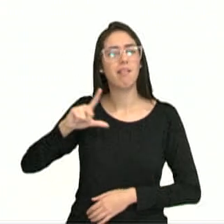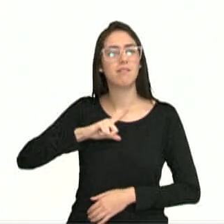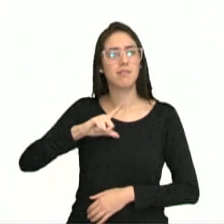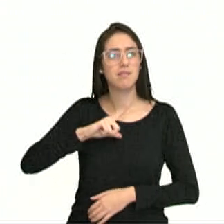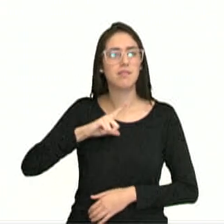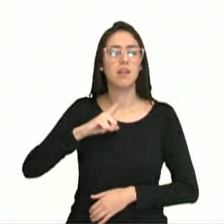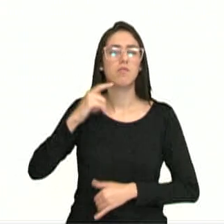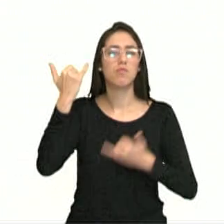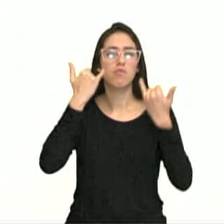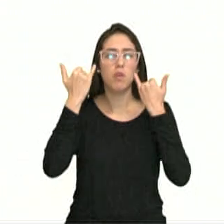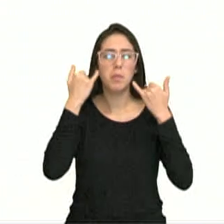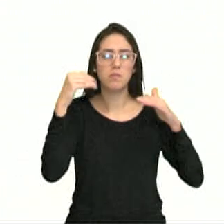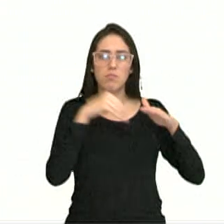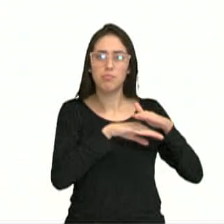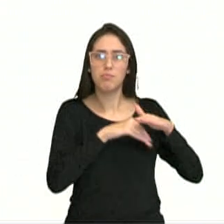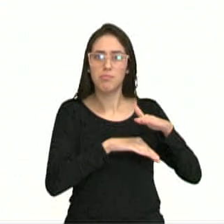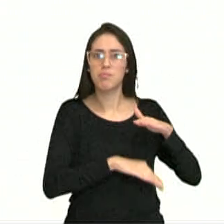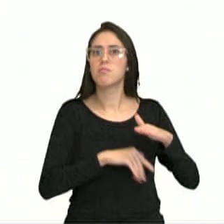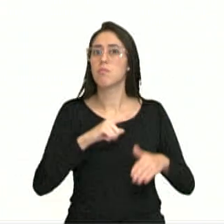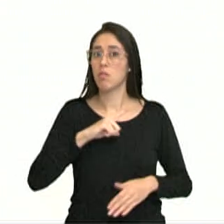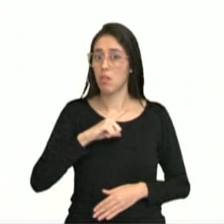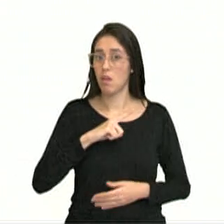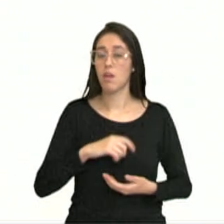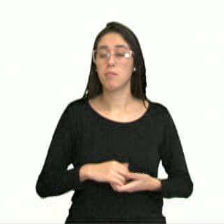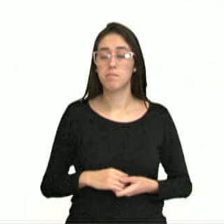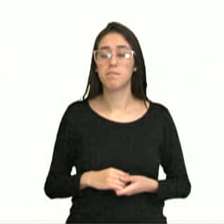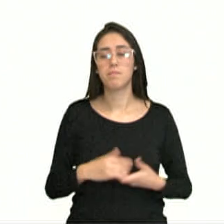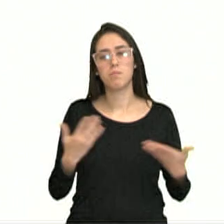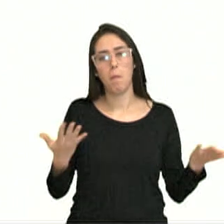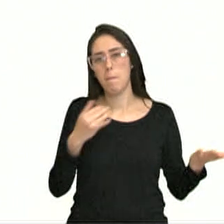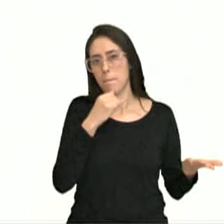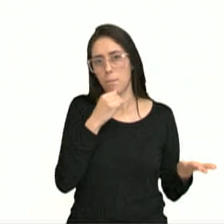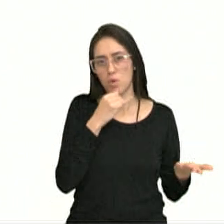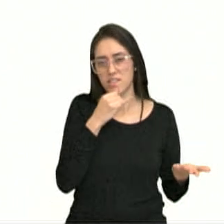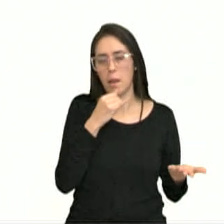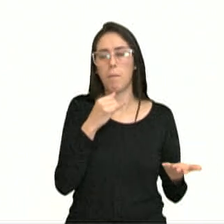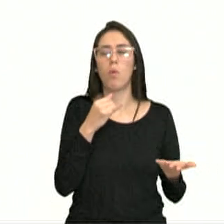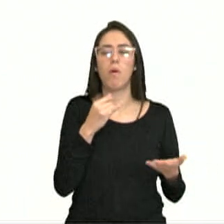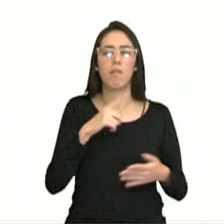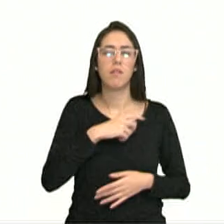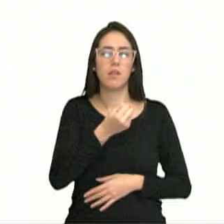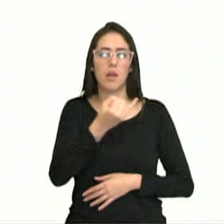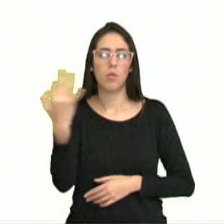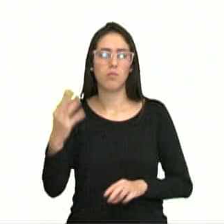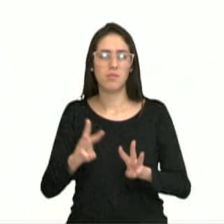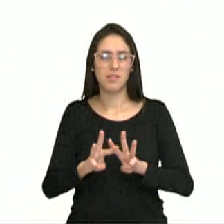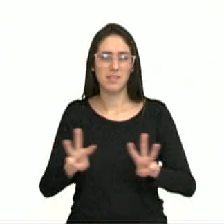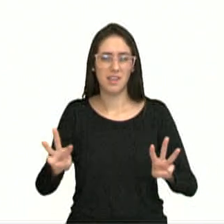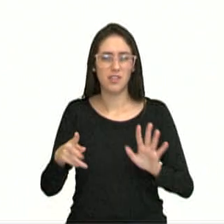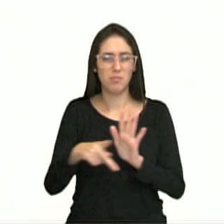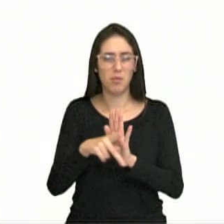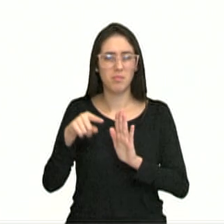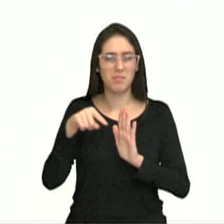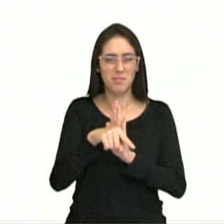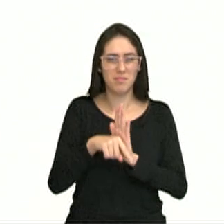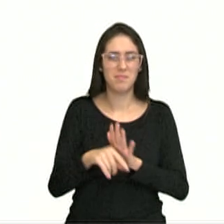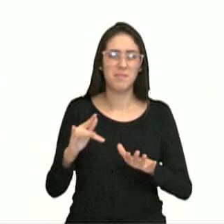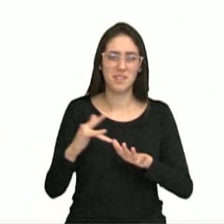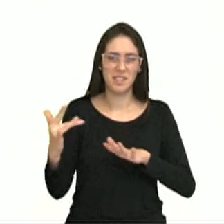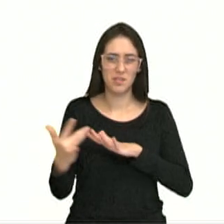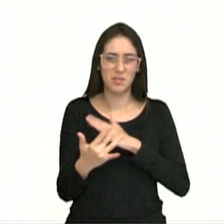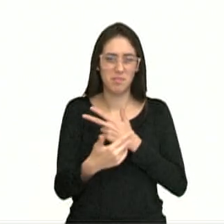enorme quantidade dessas informações. Então, por exemplo, alguns sites de busca e redes